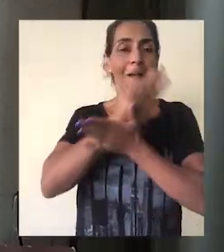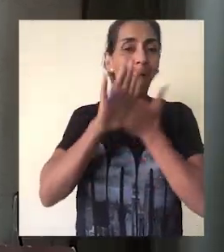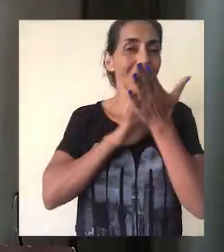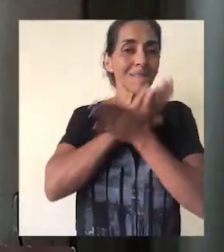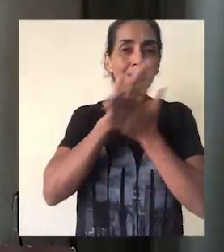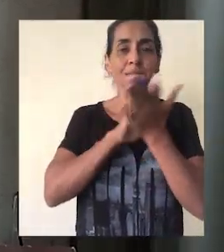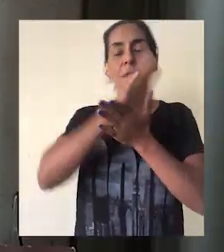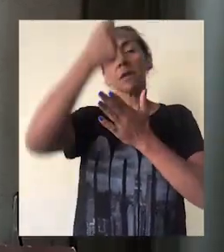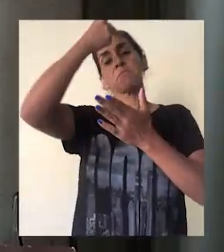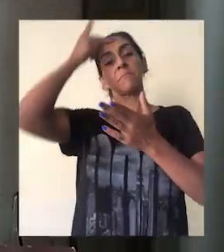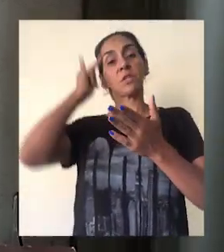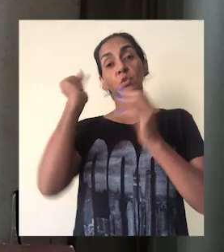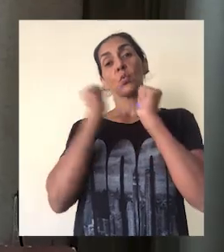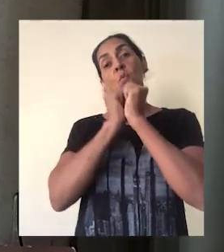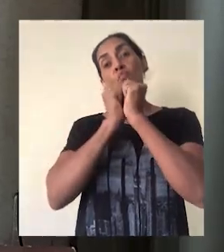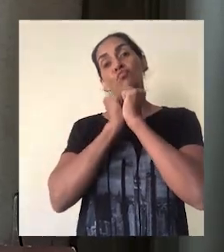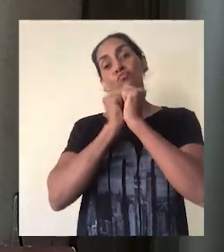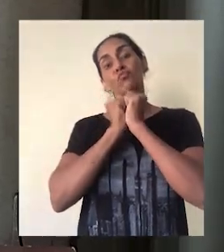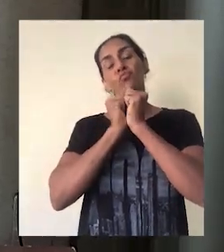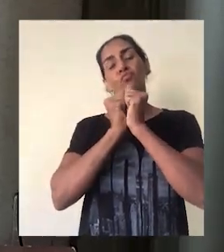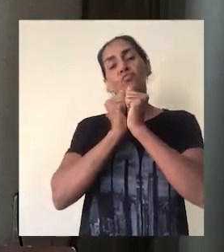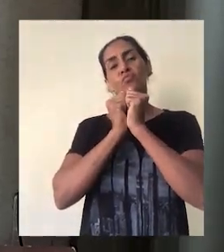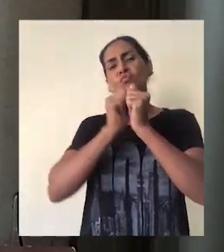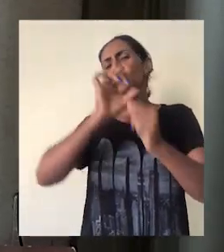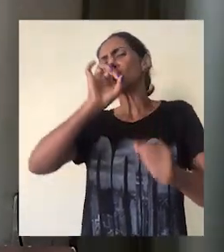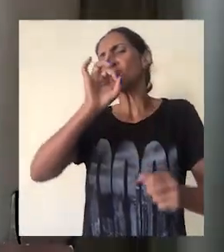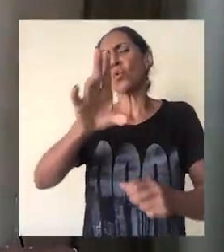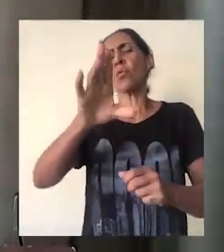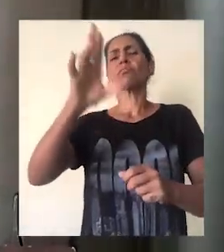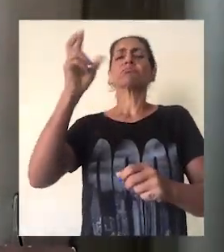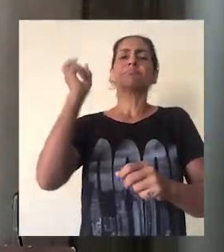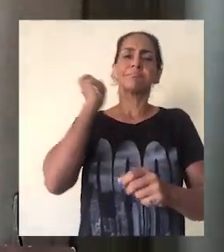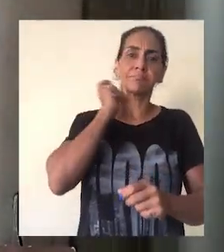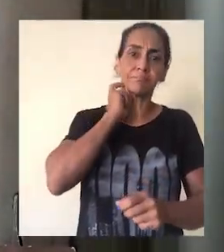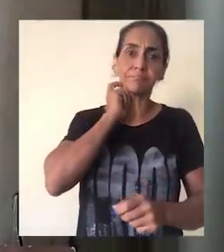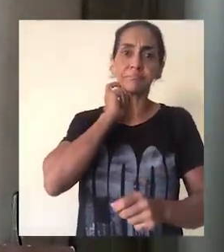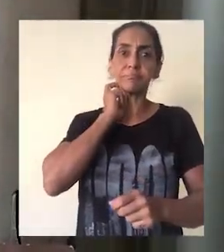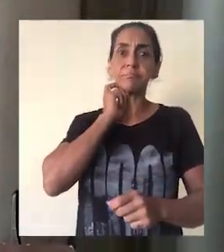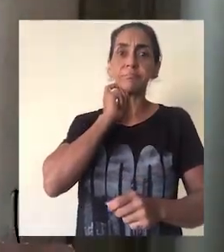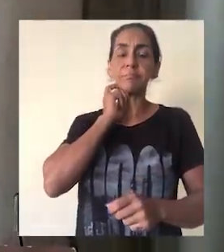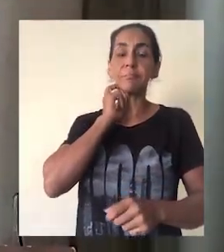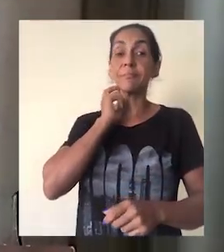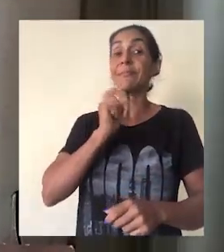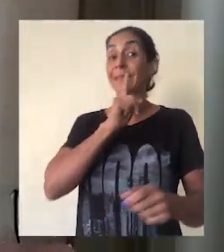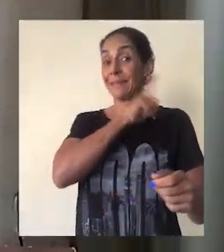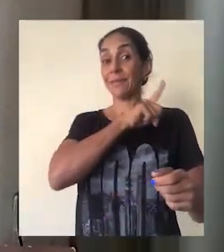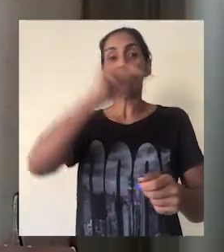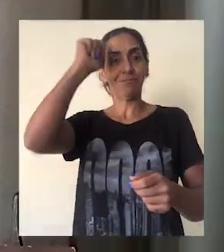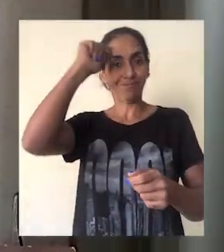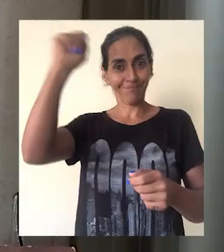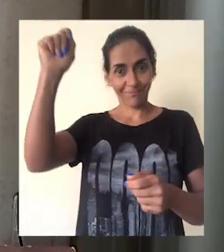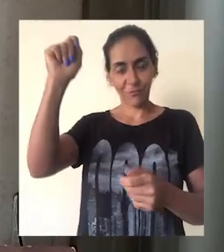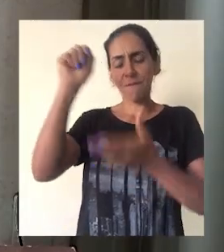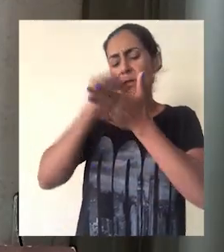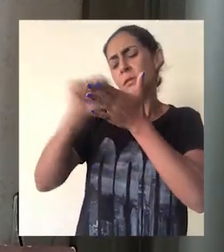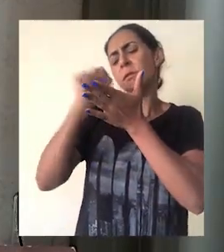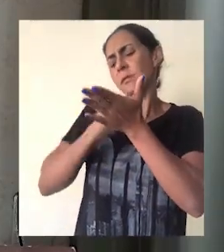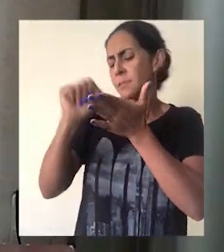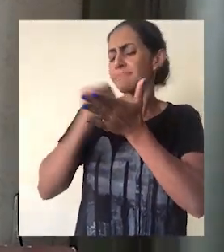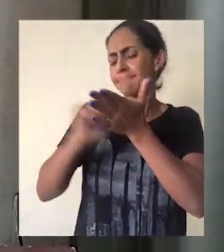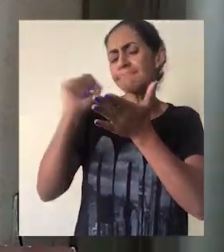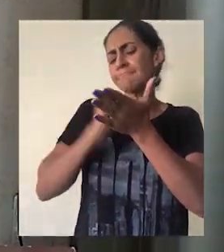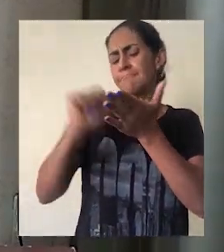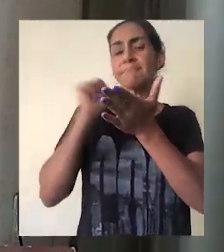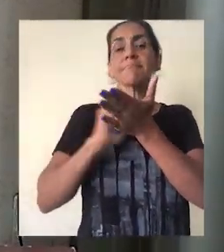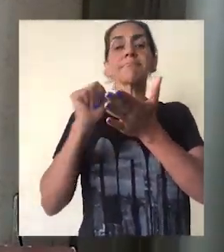uma alma viva dentro desse castelo, só o Drácula. E aí a cada dia Harker vai escrevendo no seu diário e registrando tudo que